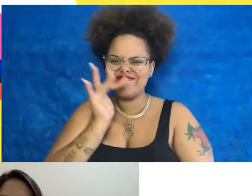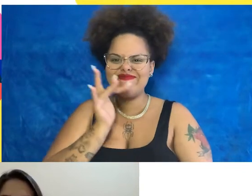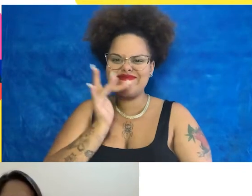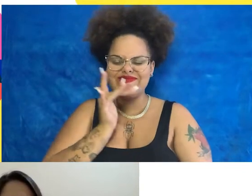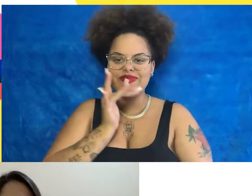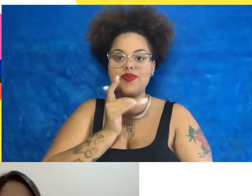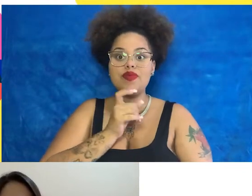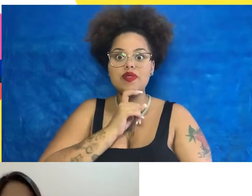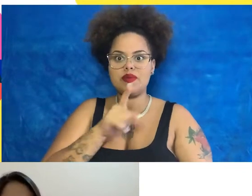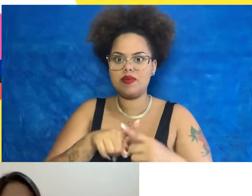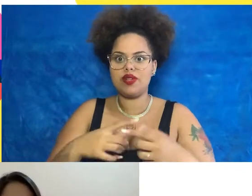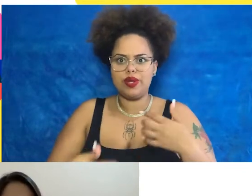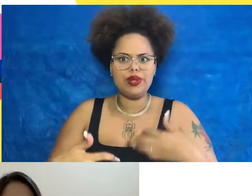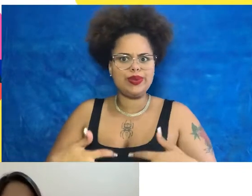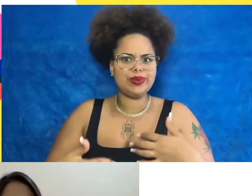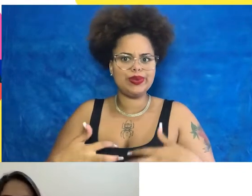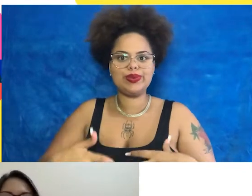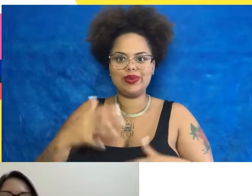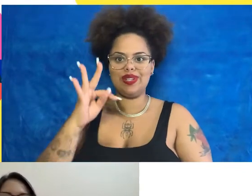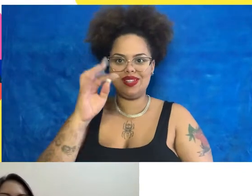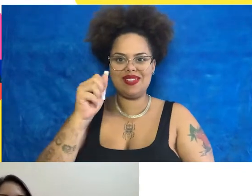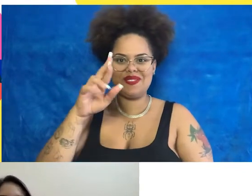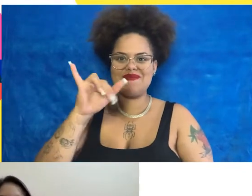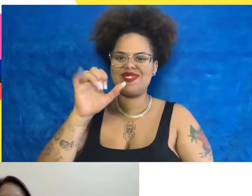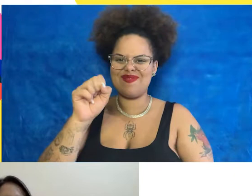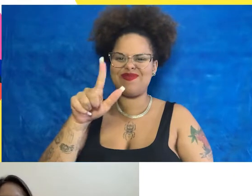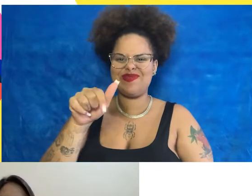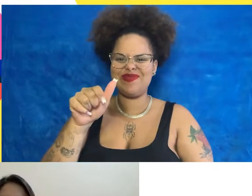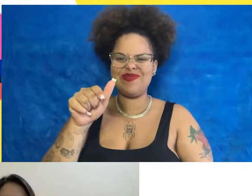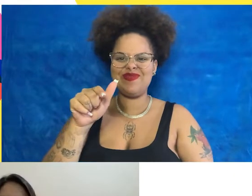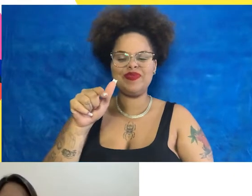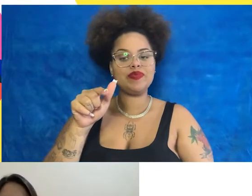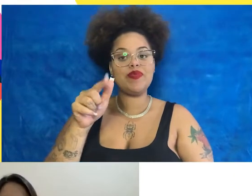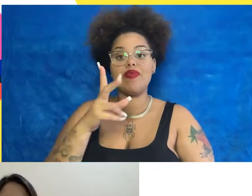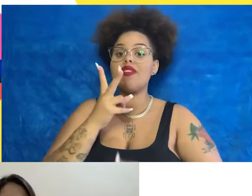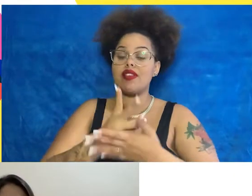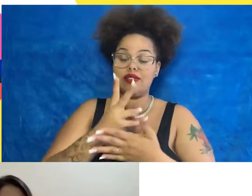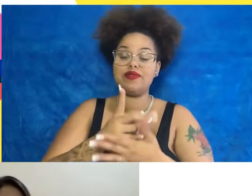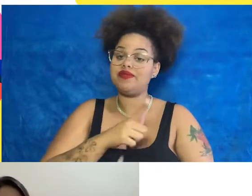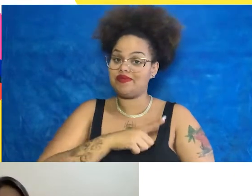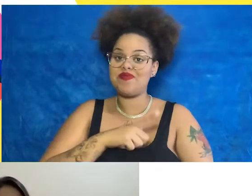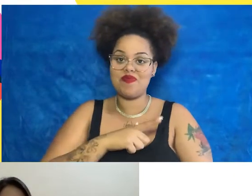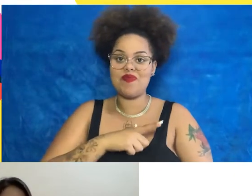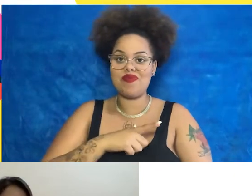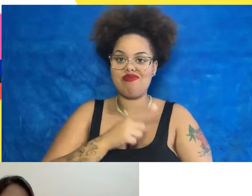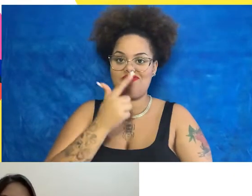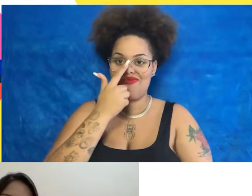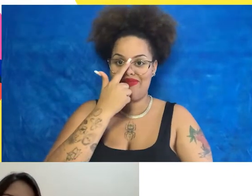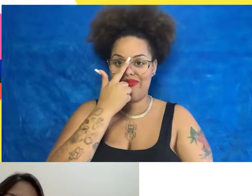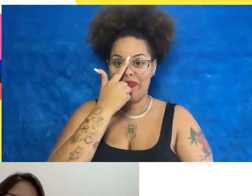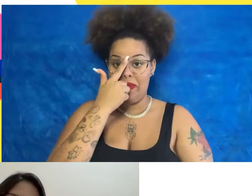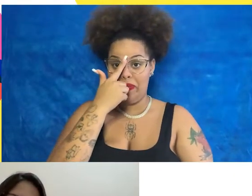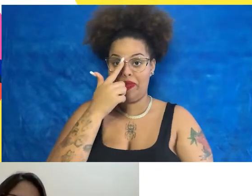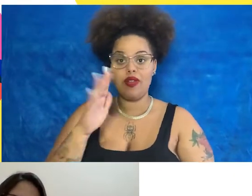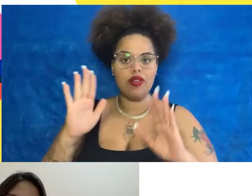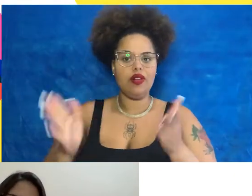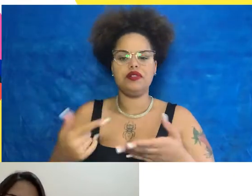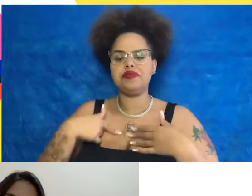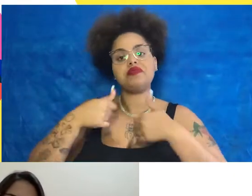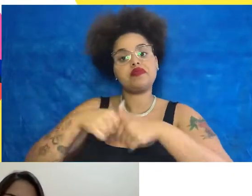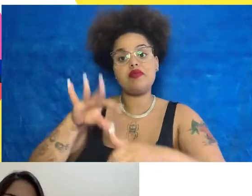gostoso, friozinho na barriga também, né, Tamires? Sempre rola. Hoje estamos aqui